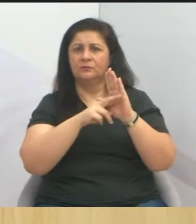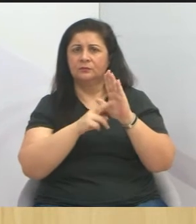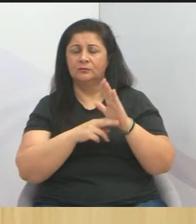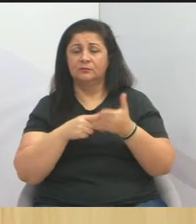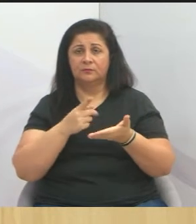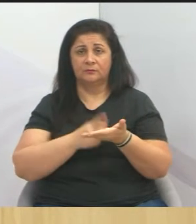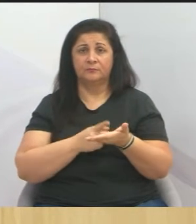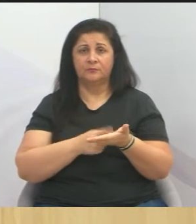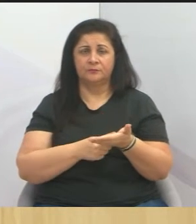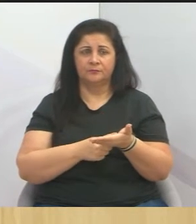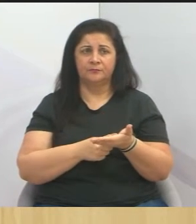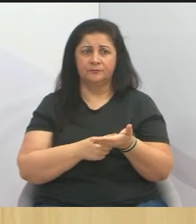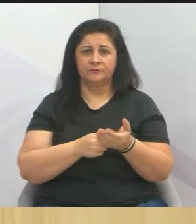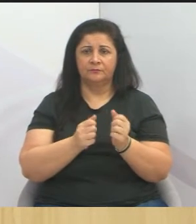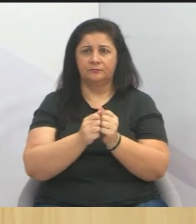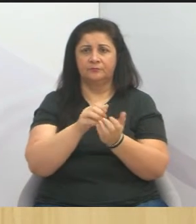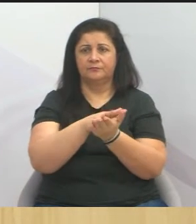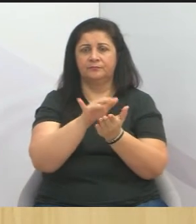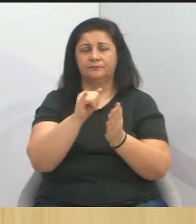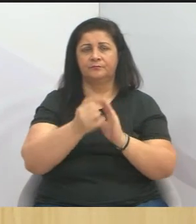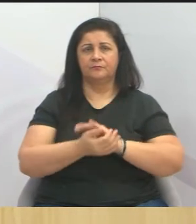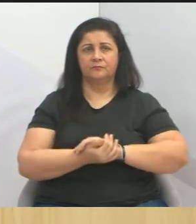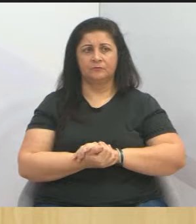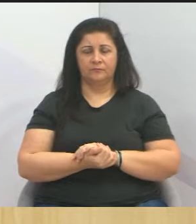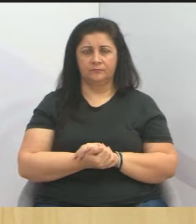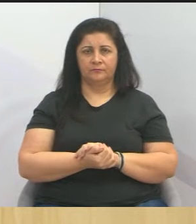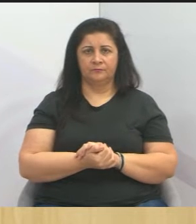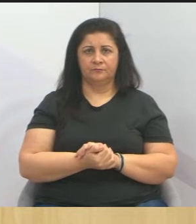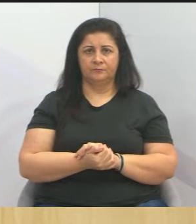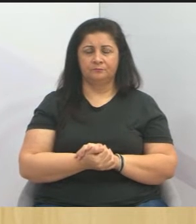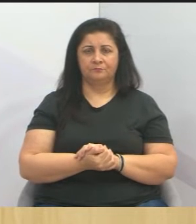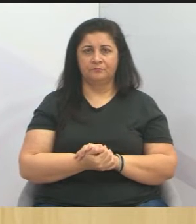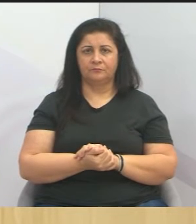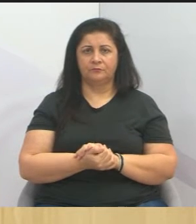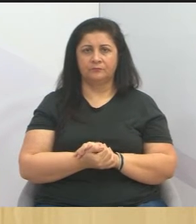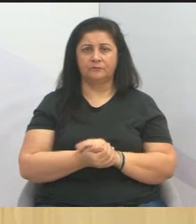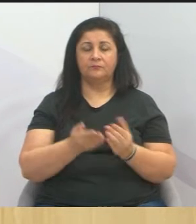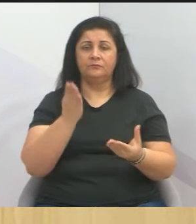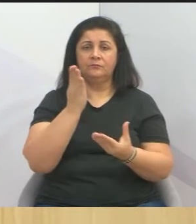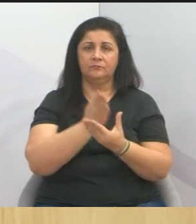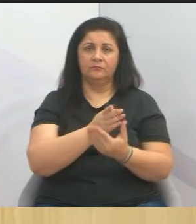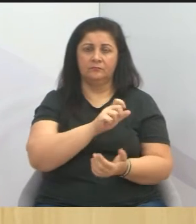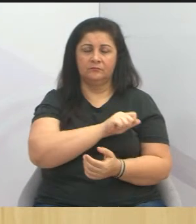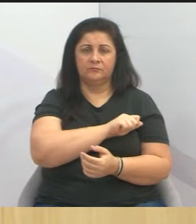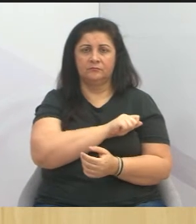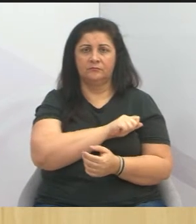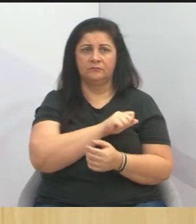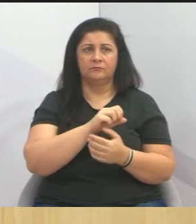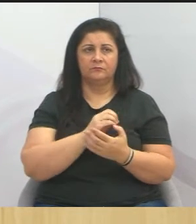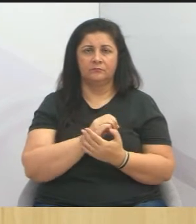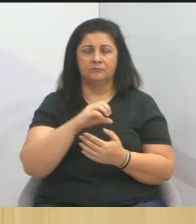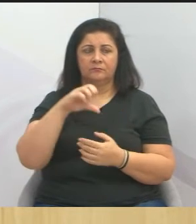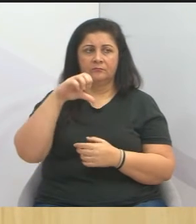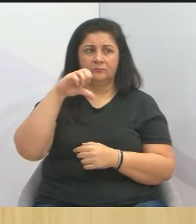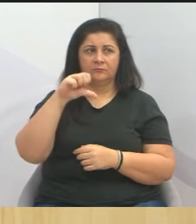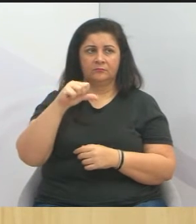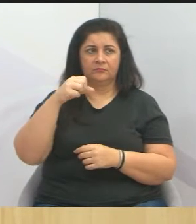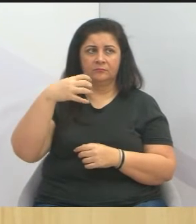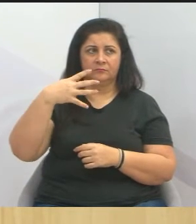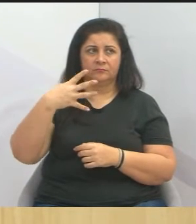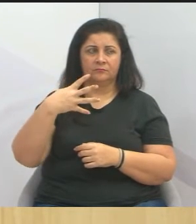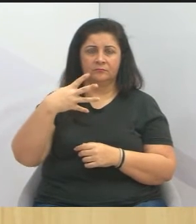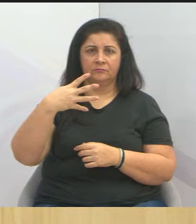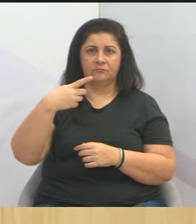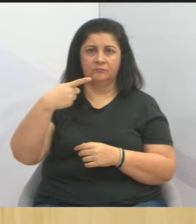convênio assinado pelo Município de Jacareí o processo de nº em 94